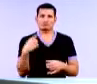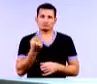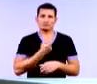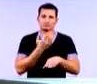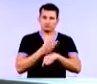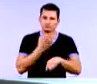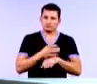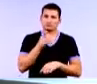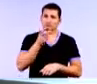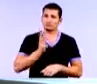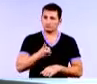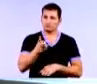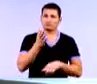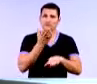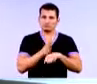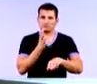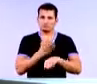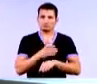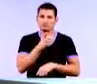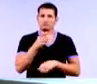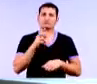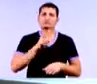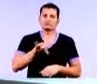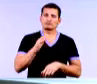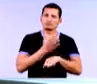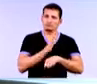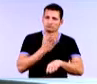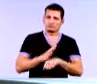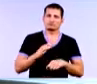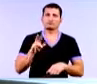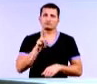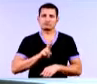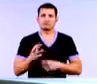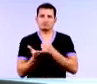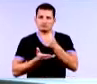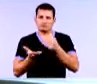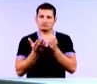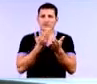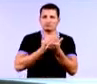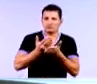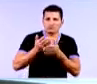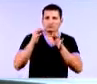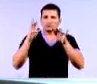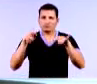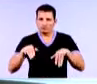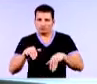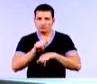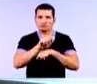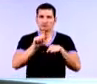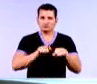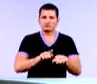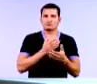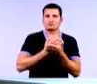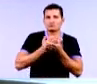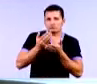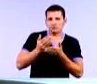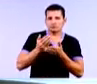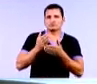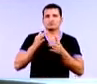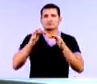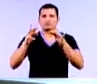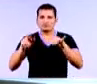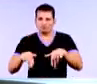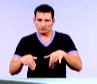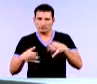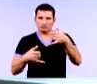vão treinar a programação, vão usar o básico, o início, o fim do algoritmo, o início e o fim do Java dentro